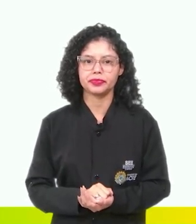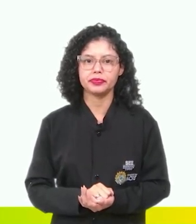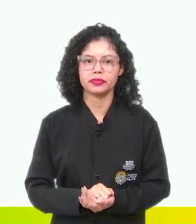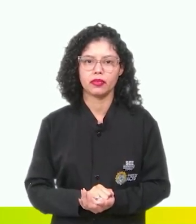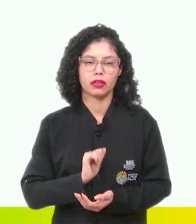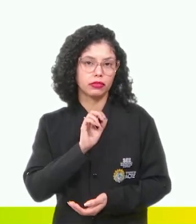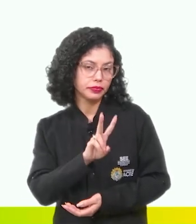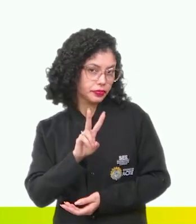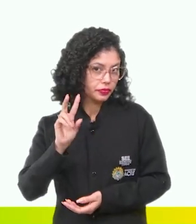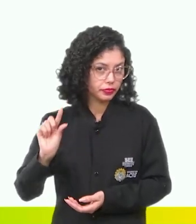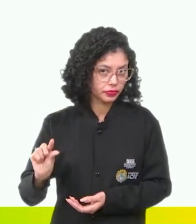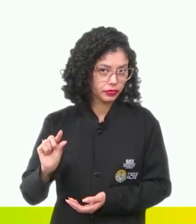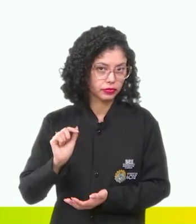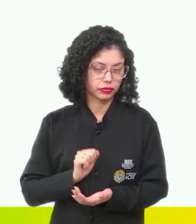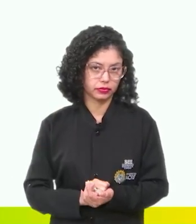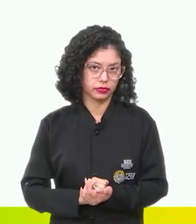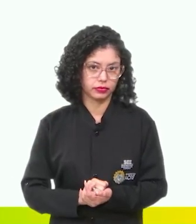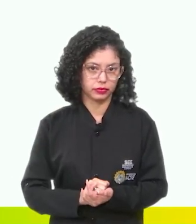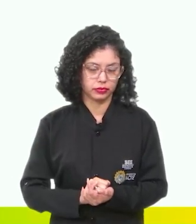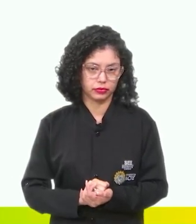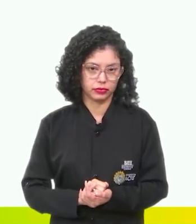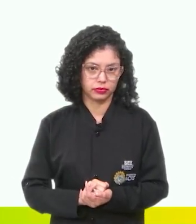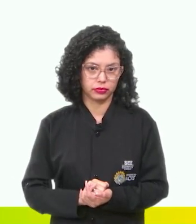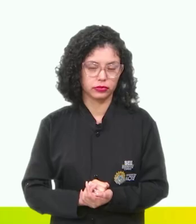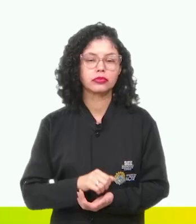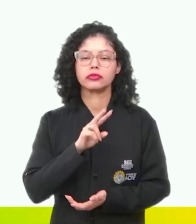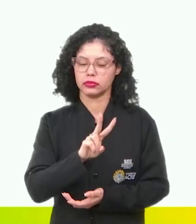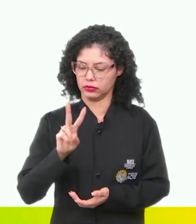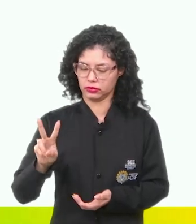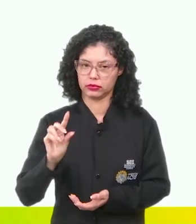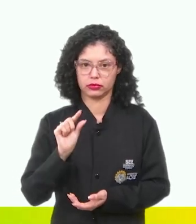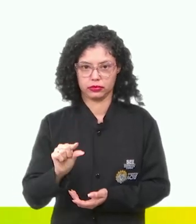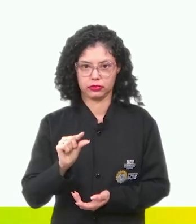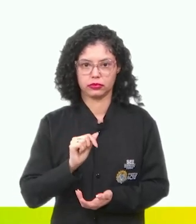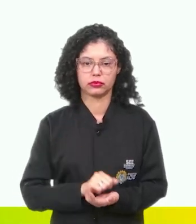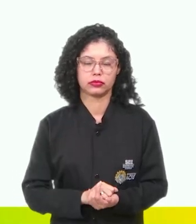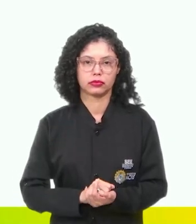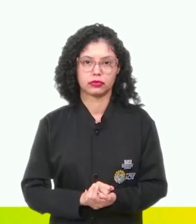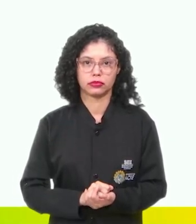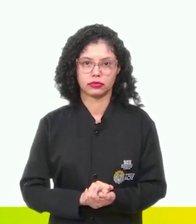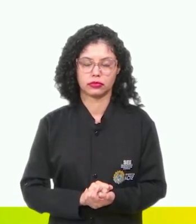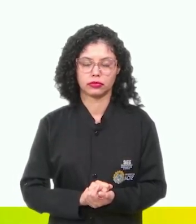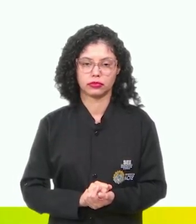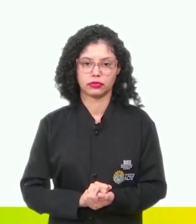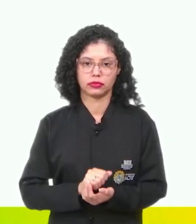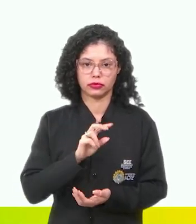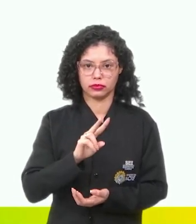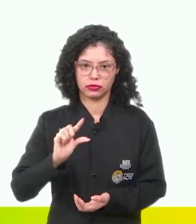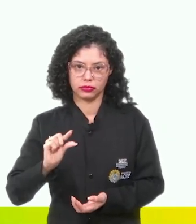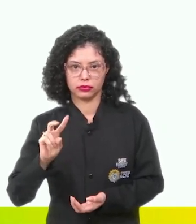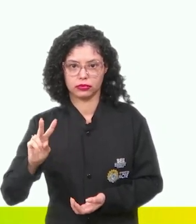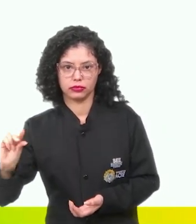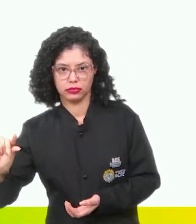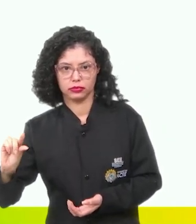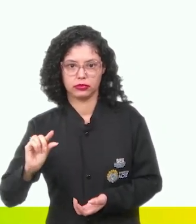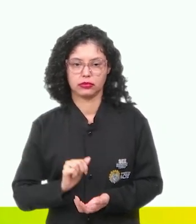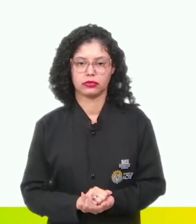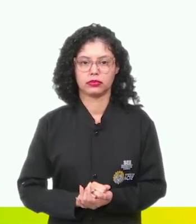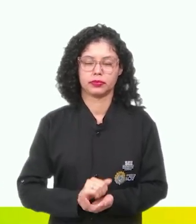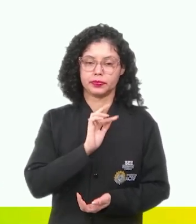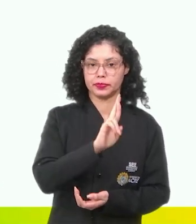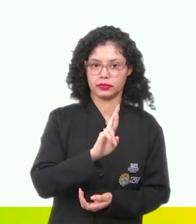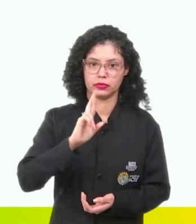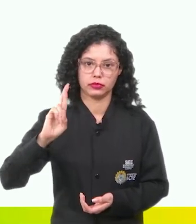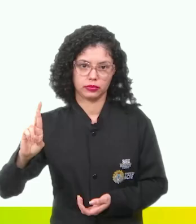Vzão, Vzinho e Vzinho, Vzinho. Simples assim. Aqui a mesma coisa. Rzão,